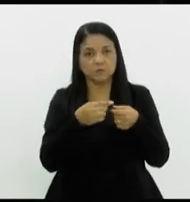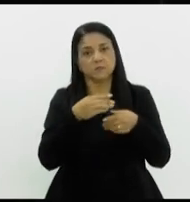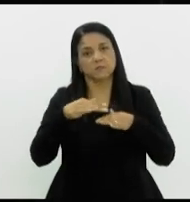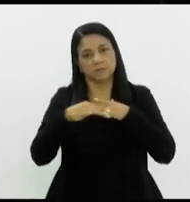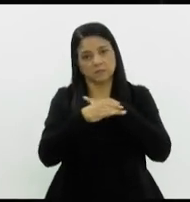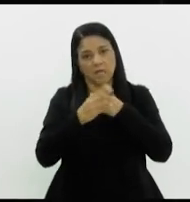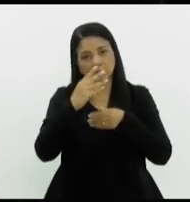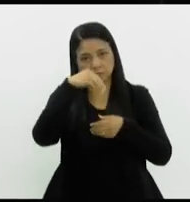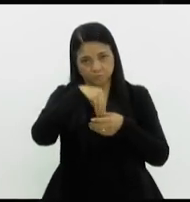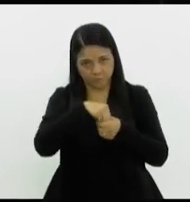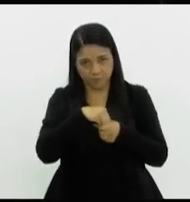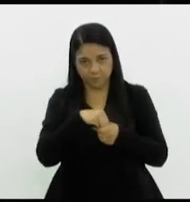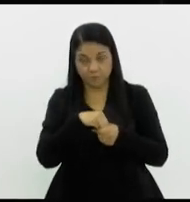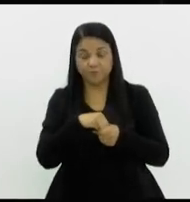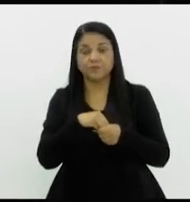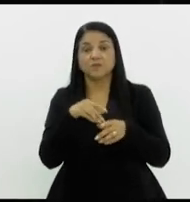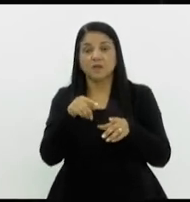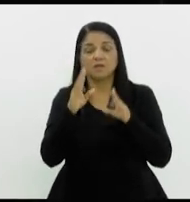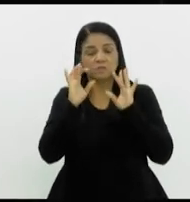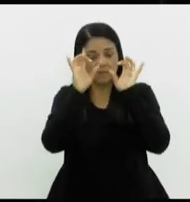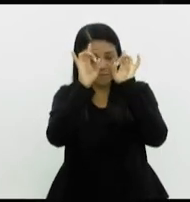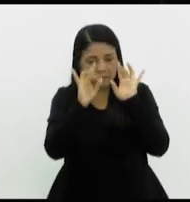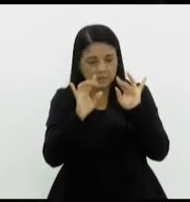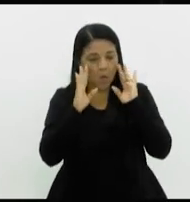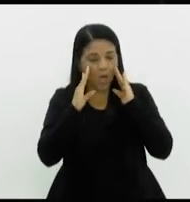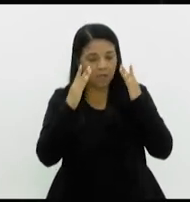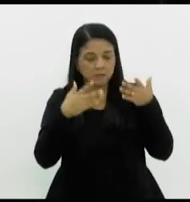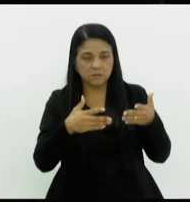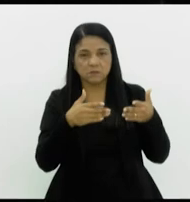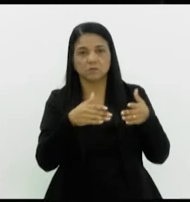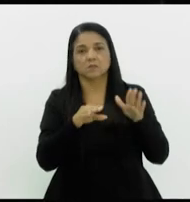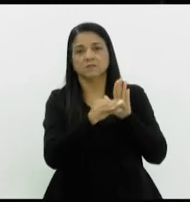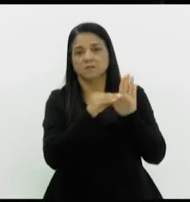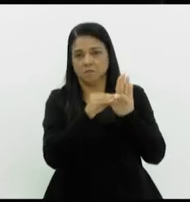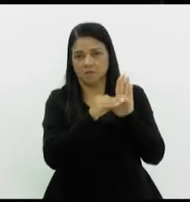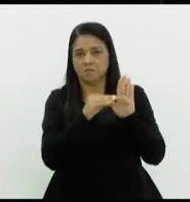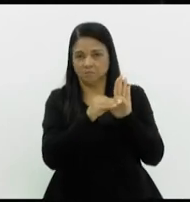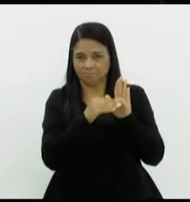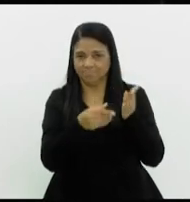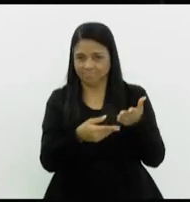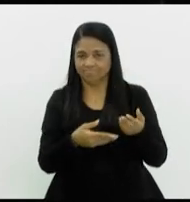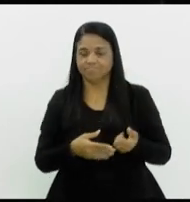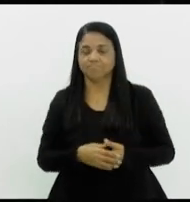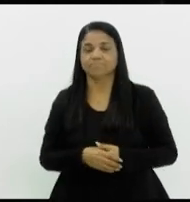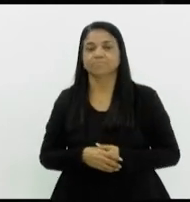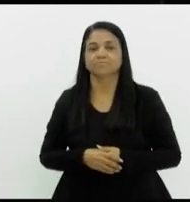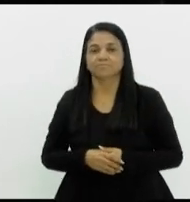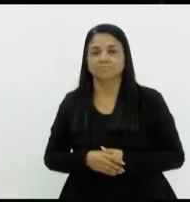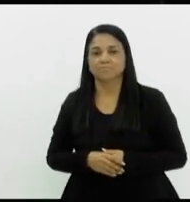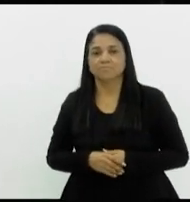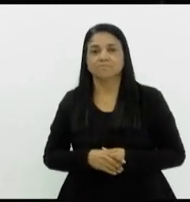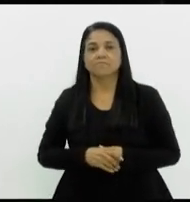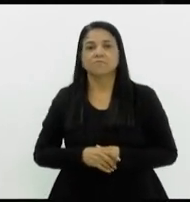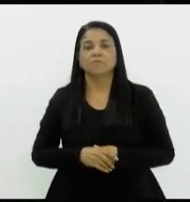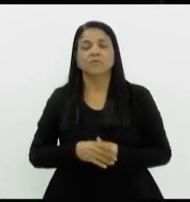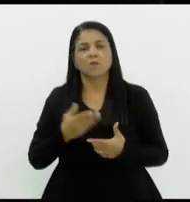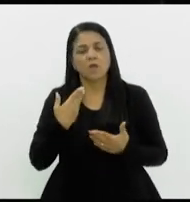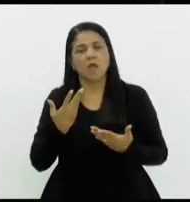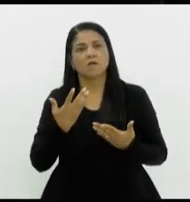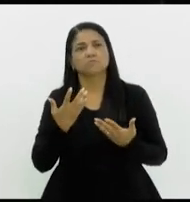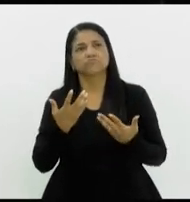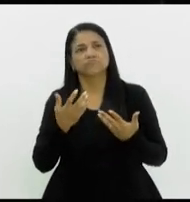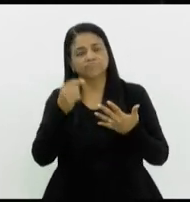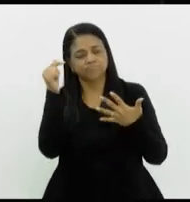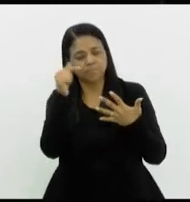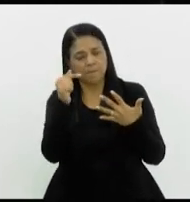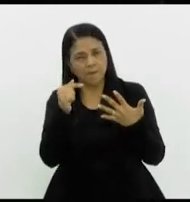eu vou ter uma atenção muito especial na aplicação dessas emendas. E queria pontuar aqui, de uma forma, eu acho,